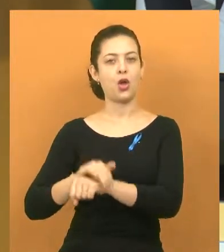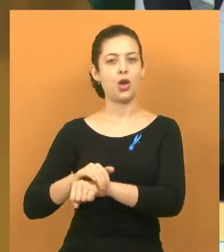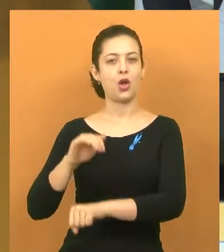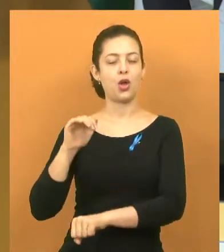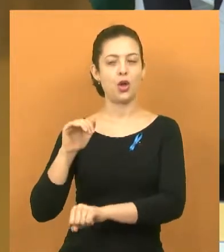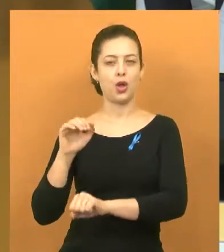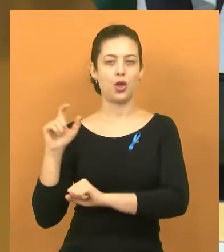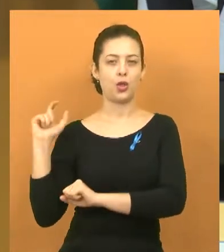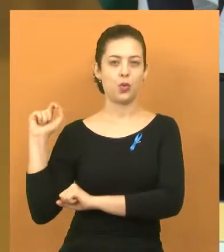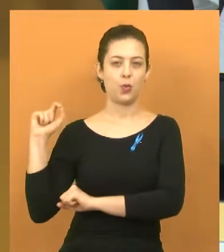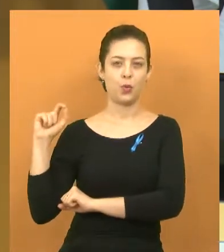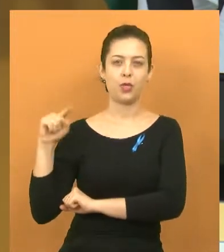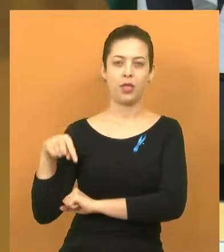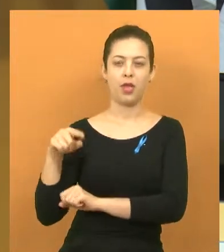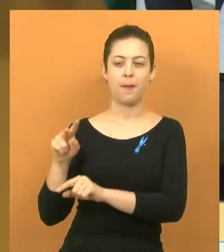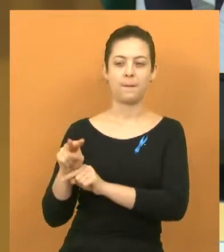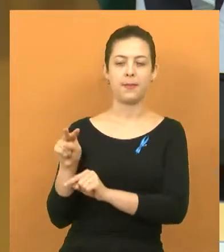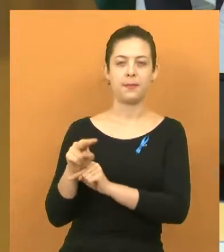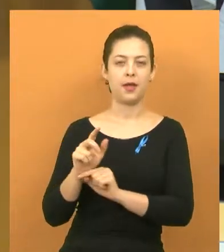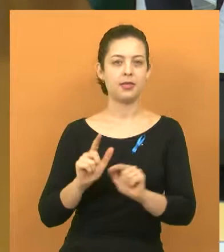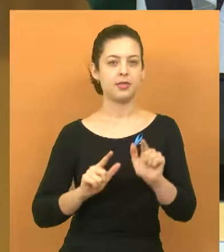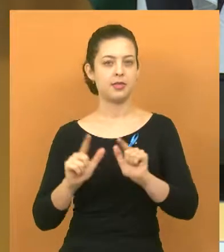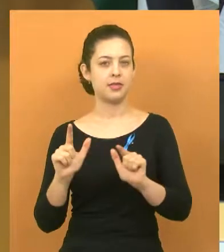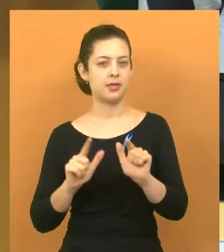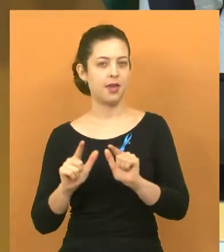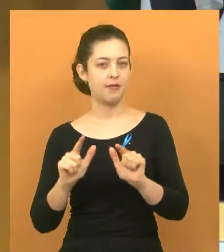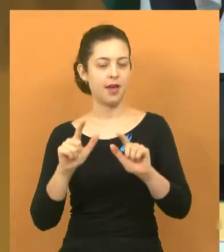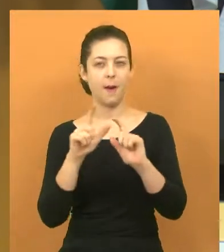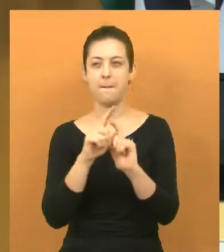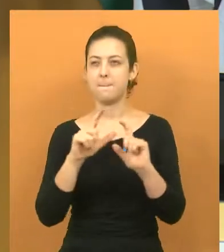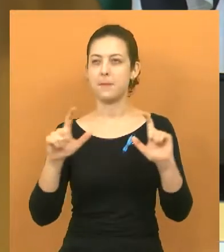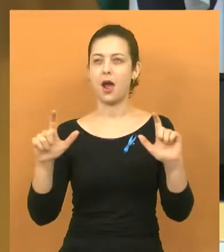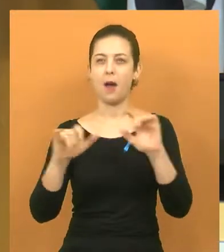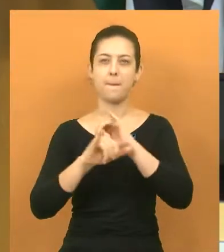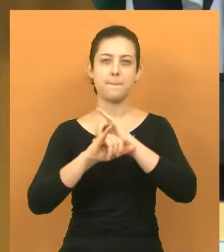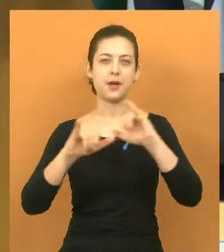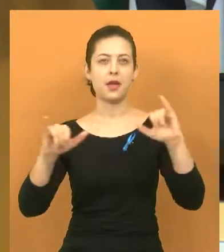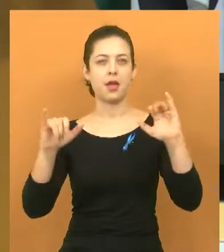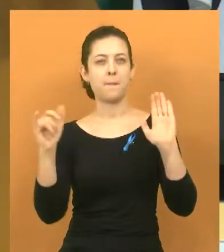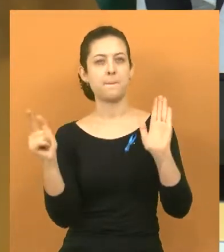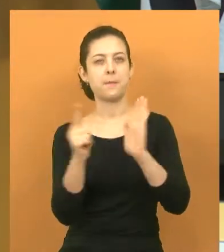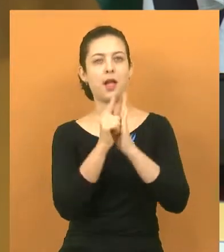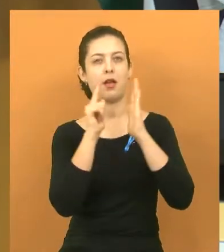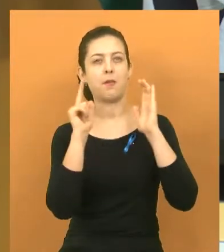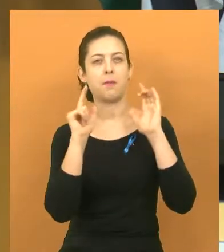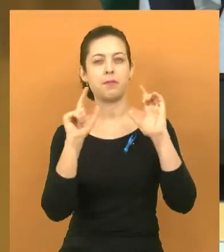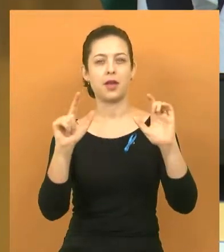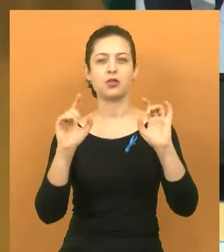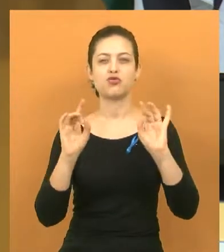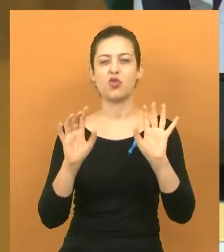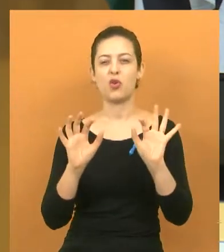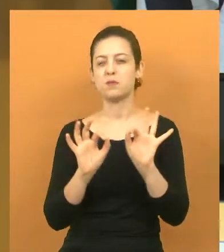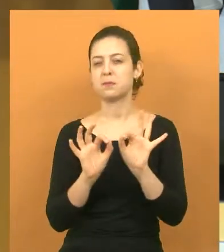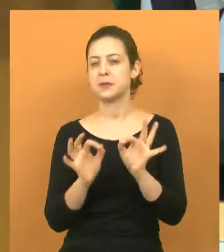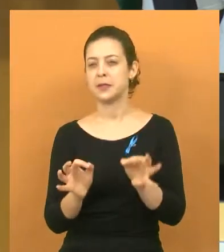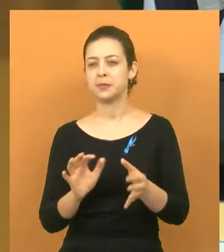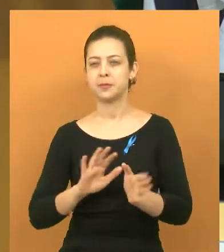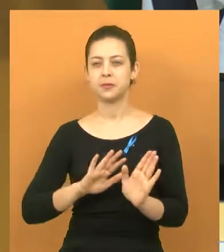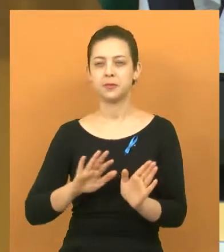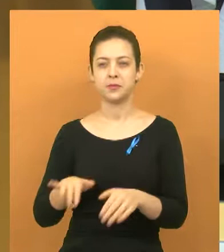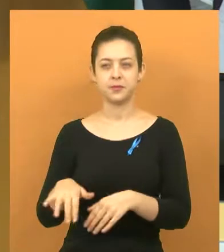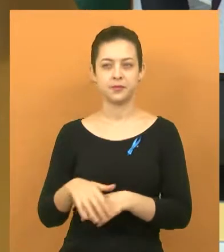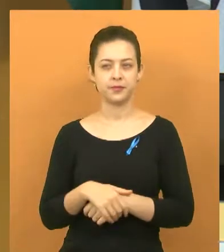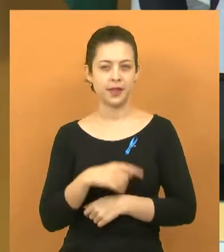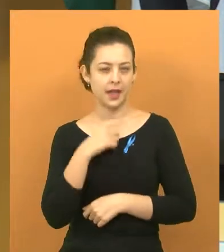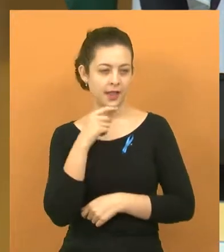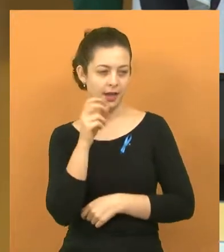os tucanos, PSDB, as TVs não dão manchete? Eles, no máximo, fazem uma mençãozinha. Ninguém viu